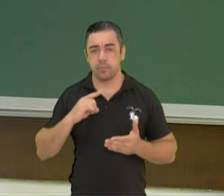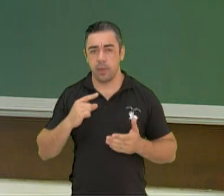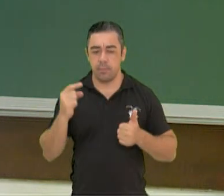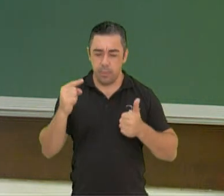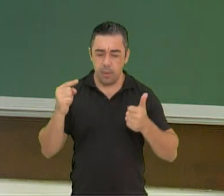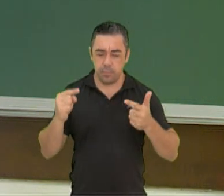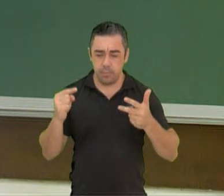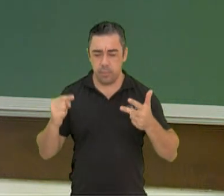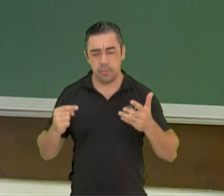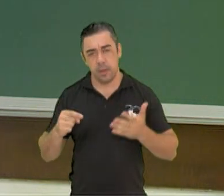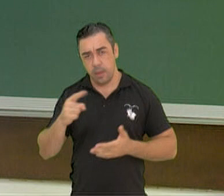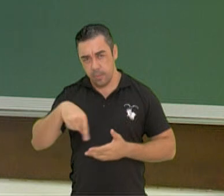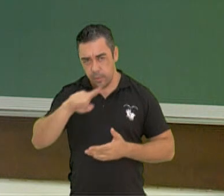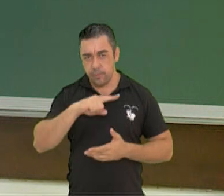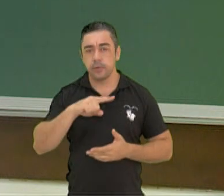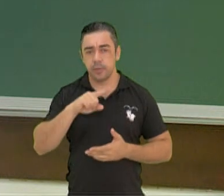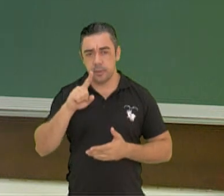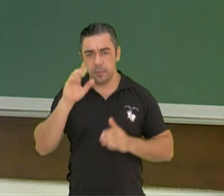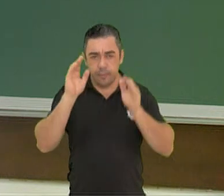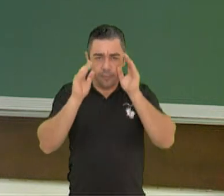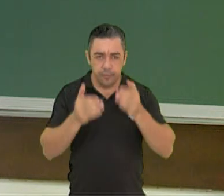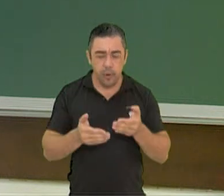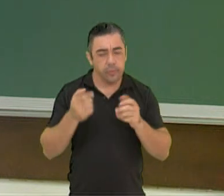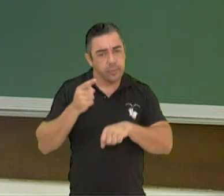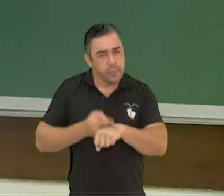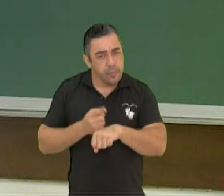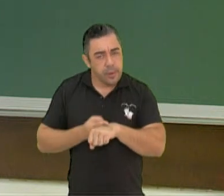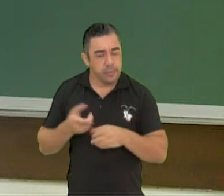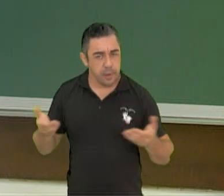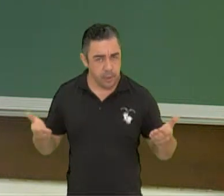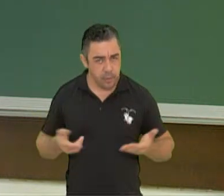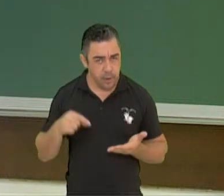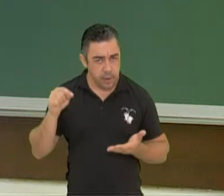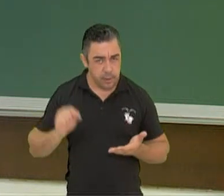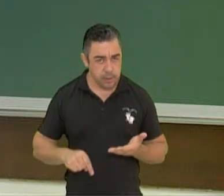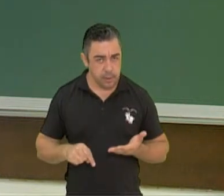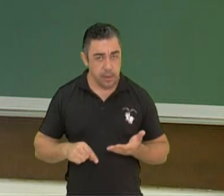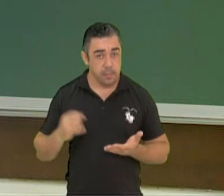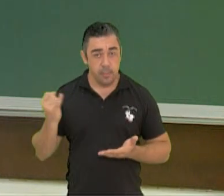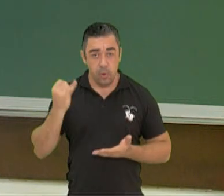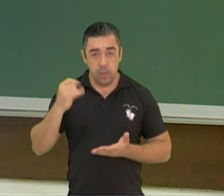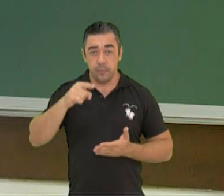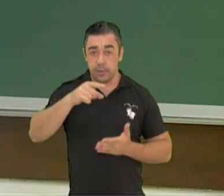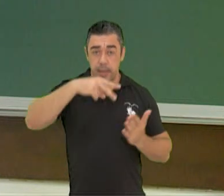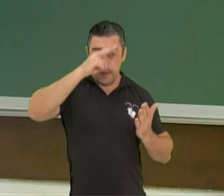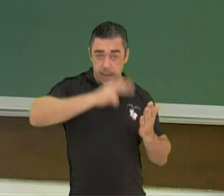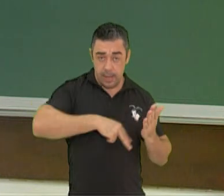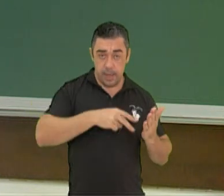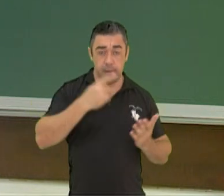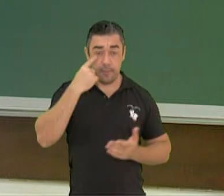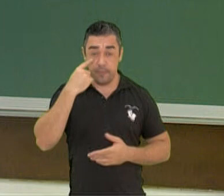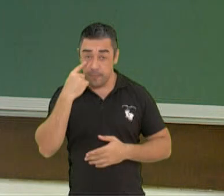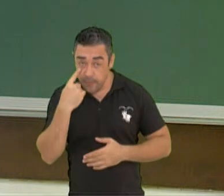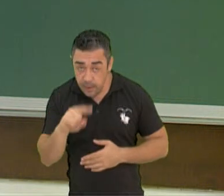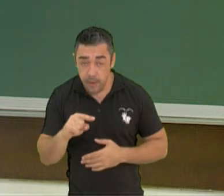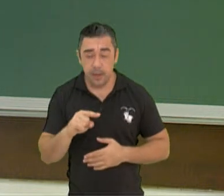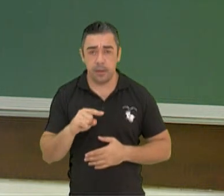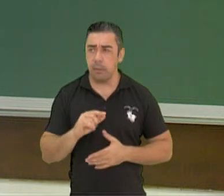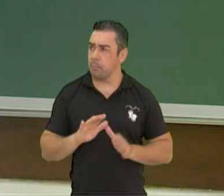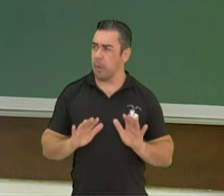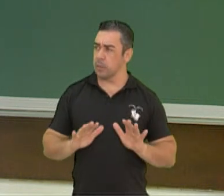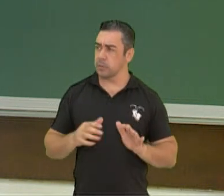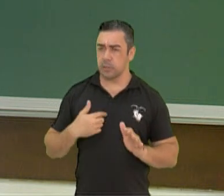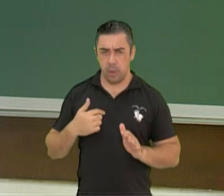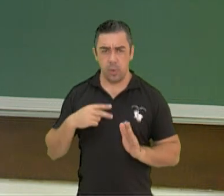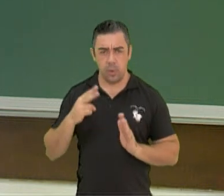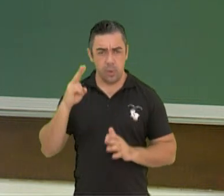eram viáveis para vocês, né, que é o nosso momento aqui. Então, é importante vocês lerem, verificarem. Ai, professora, mas eu